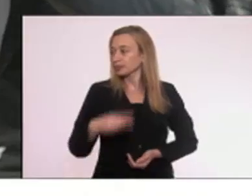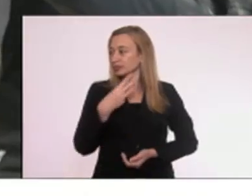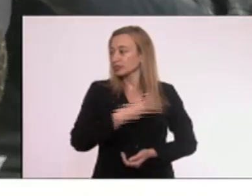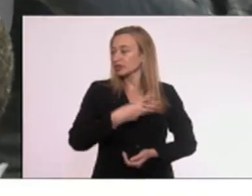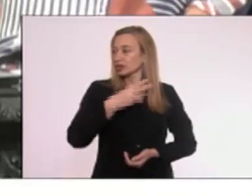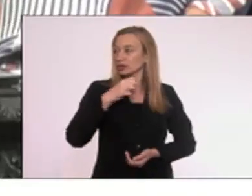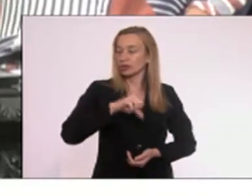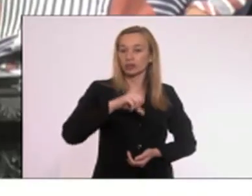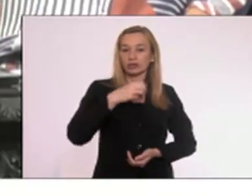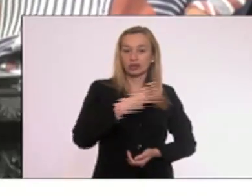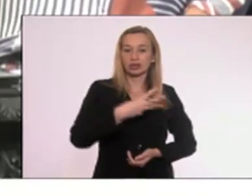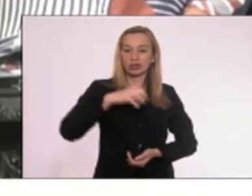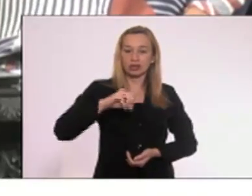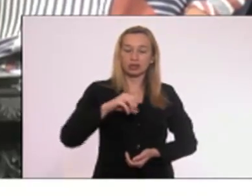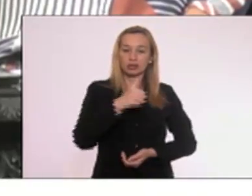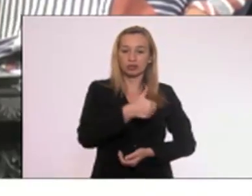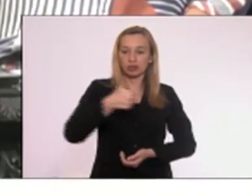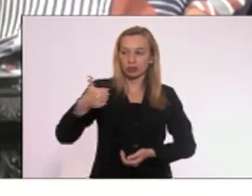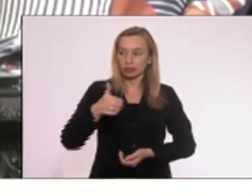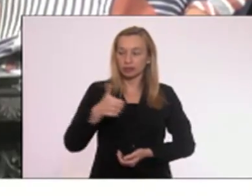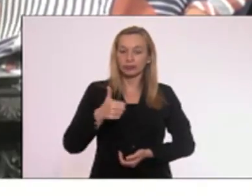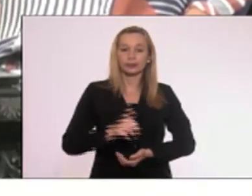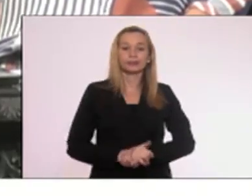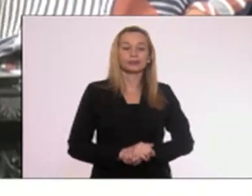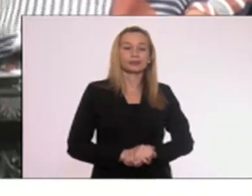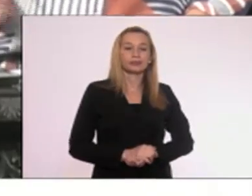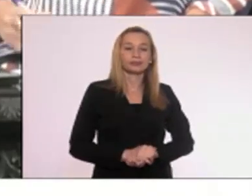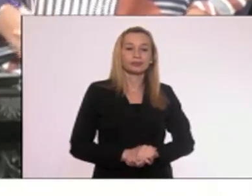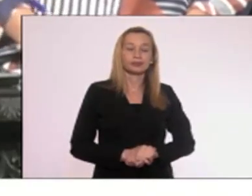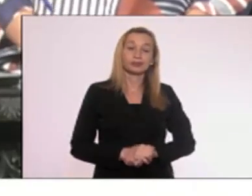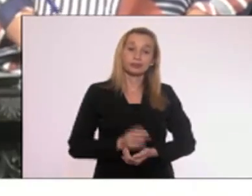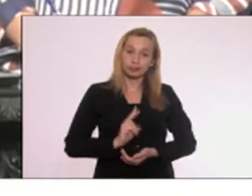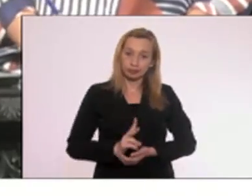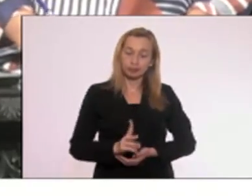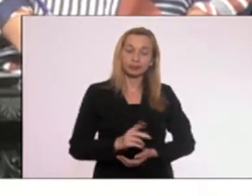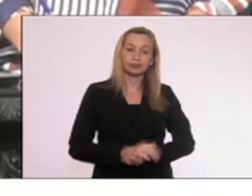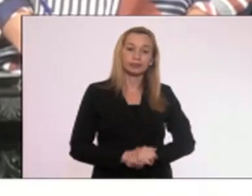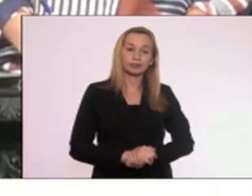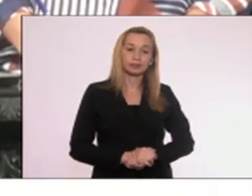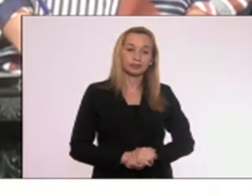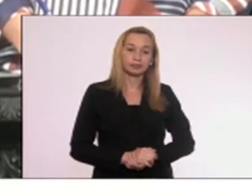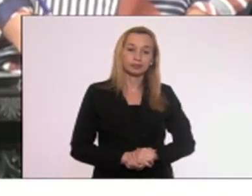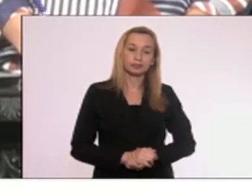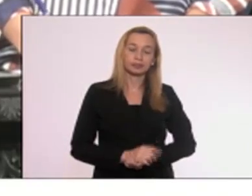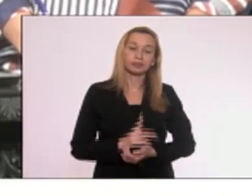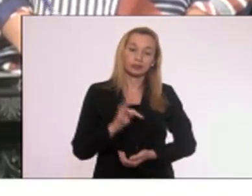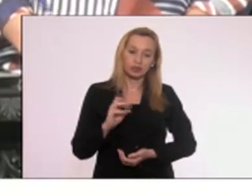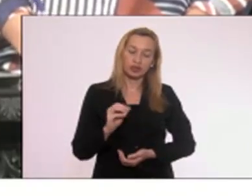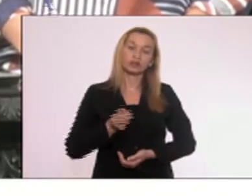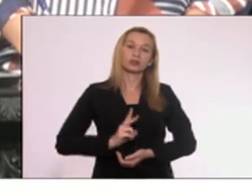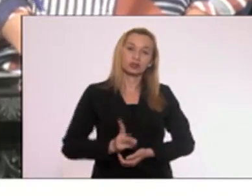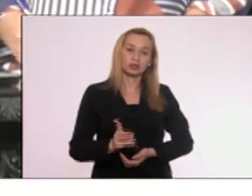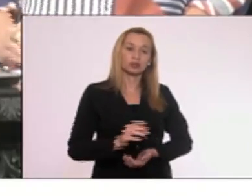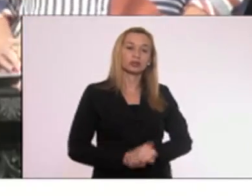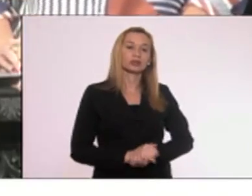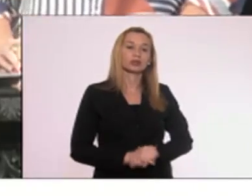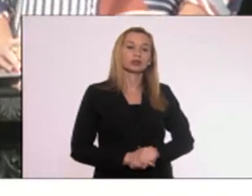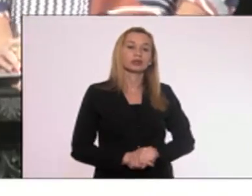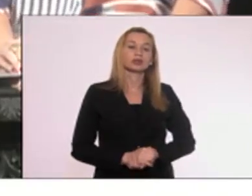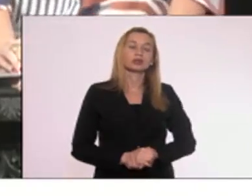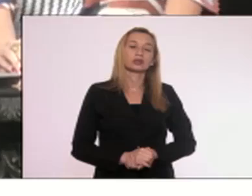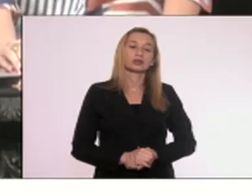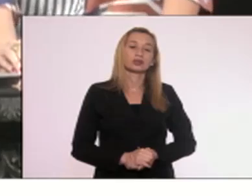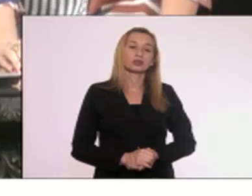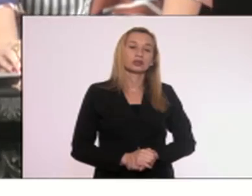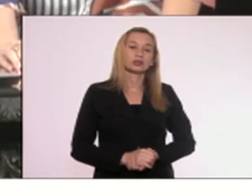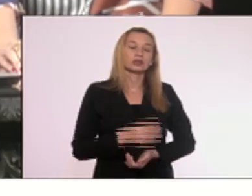de 2011. É só para... Esse é para manter. Para manter o veto. O veto. Salvo destaques